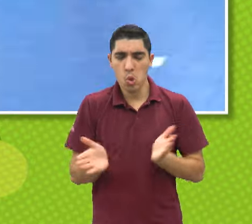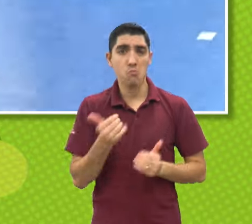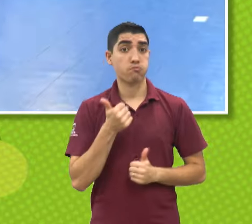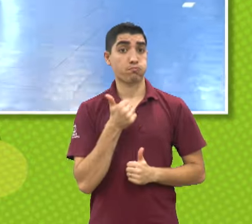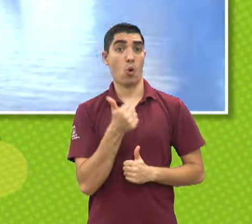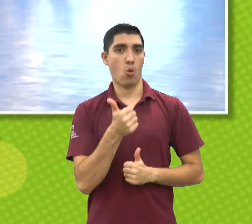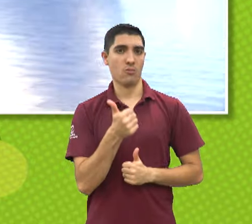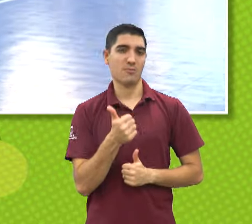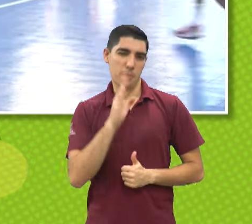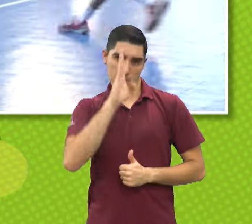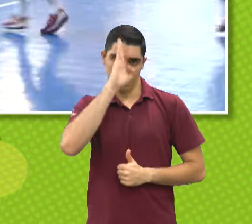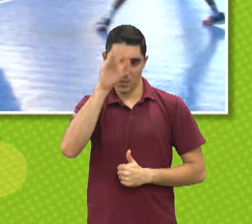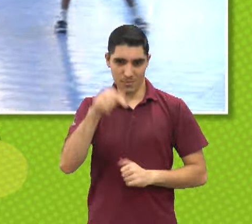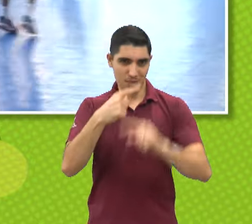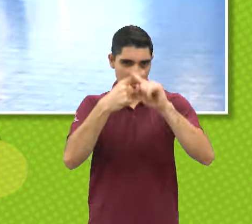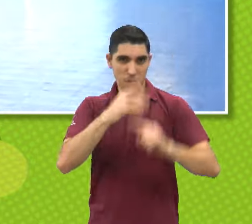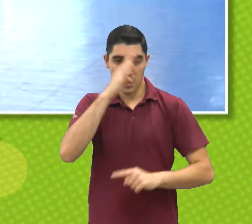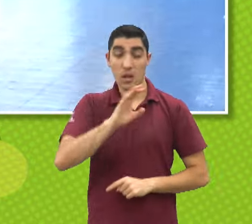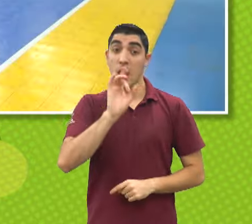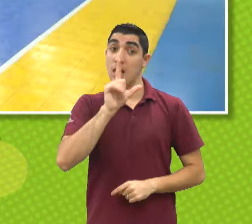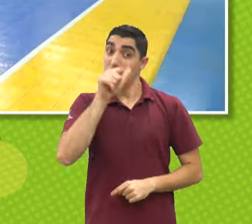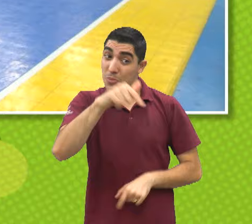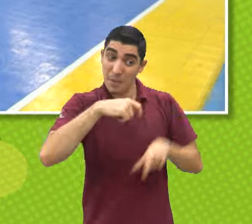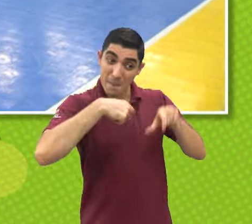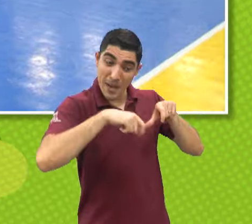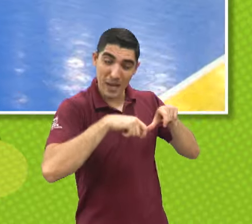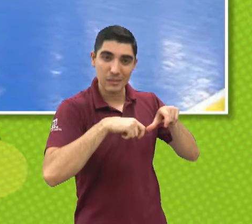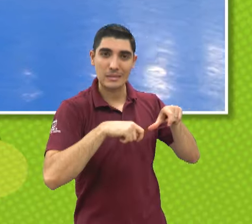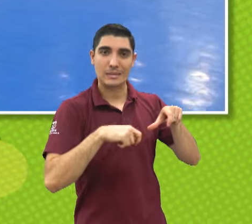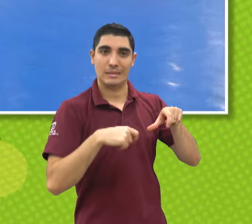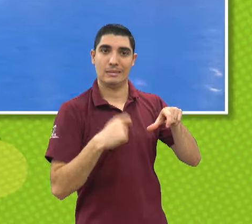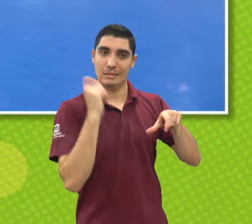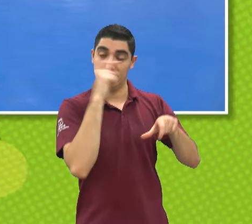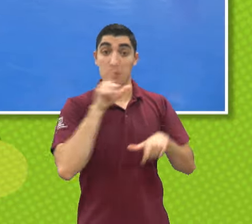Talentos LNF, aí o problema é o pênalti, né? Se bem que o Murilo